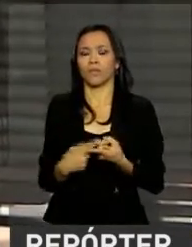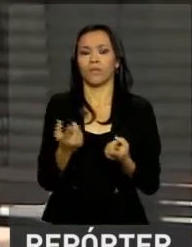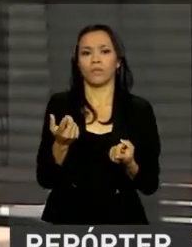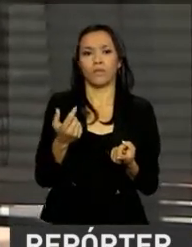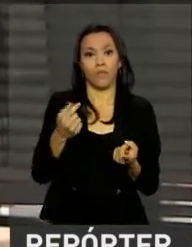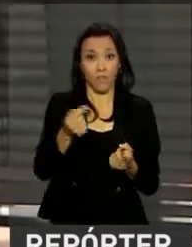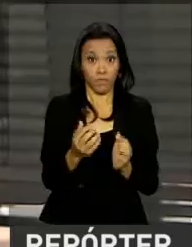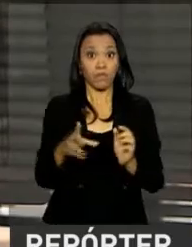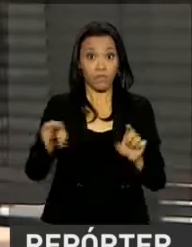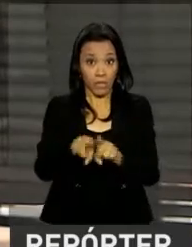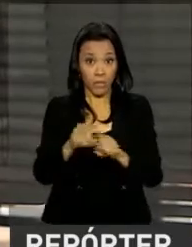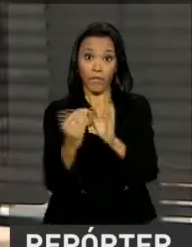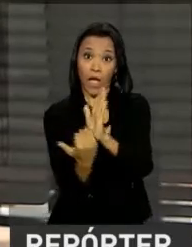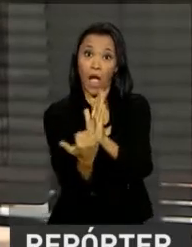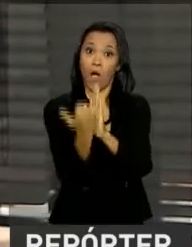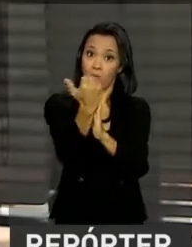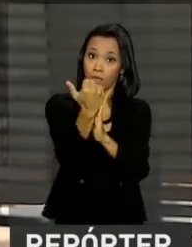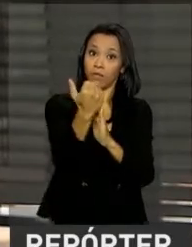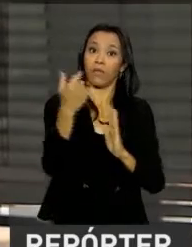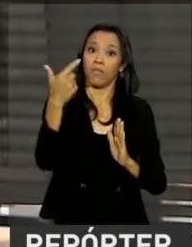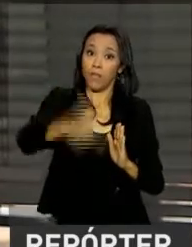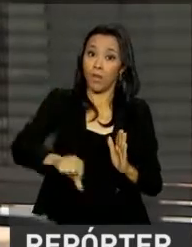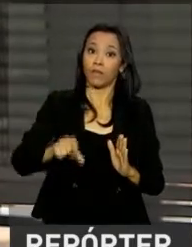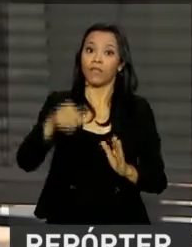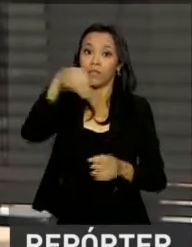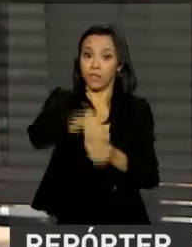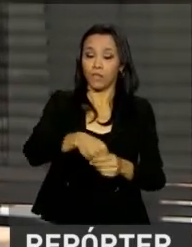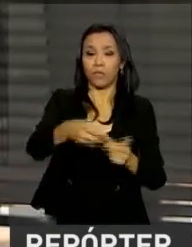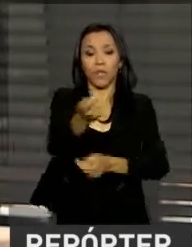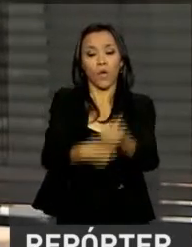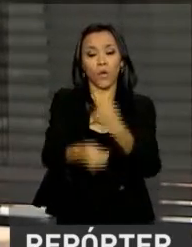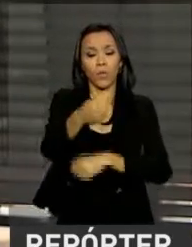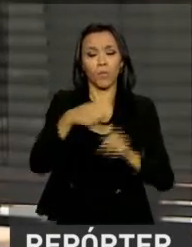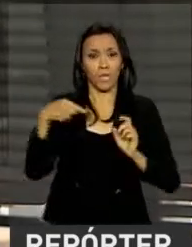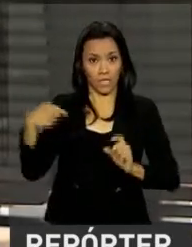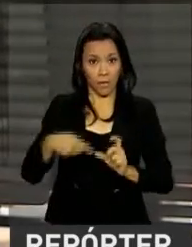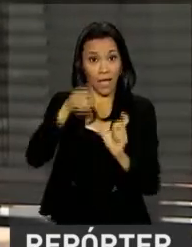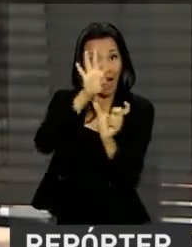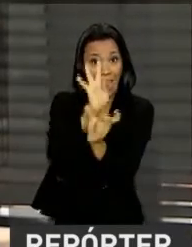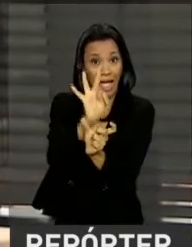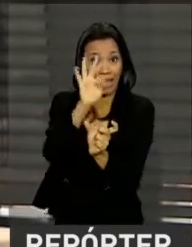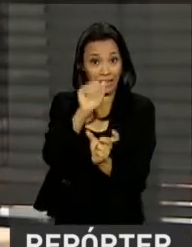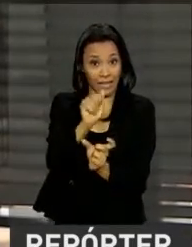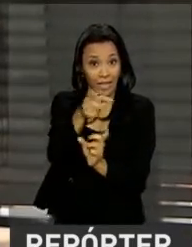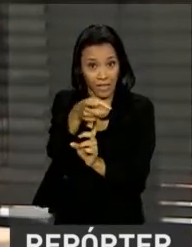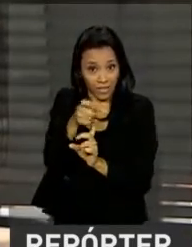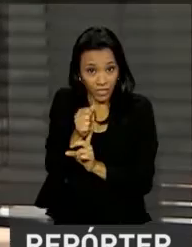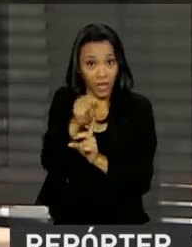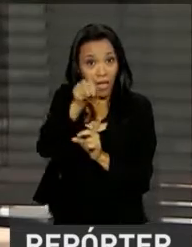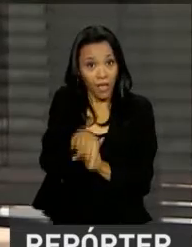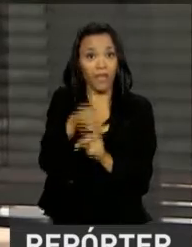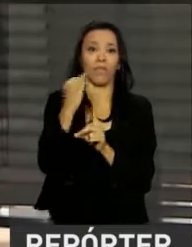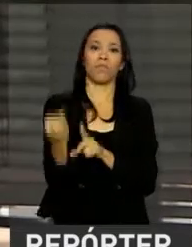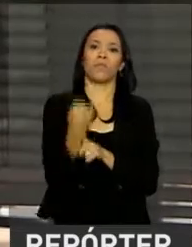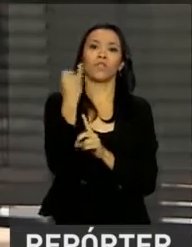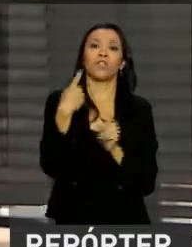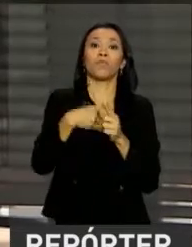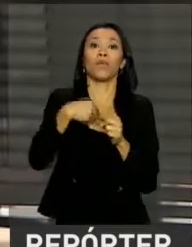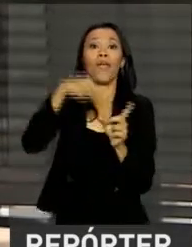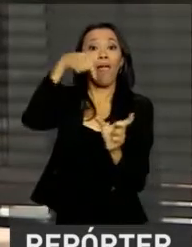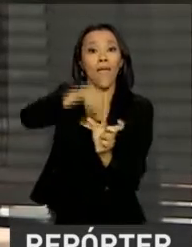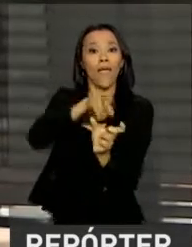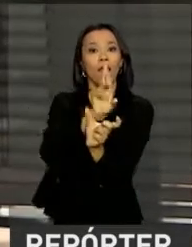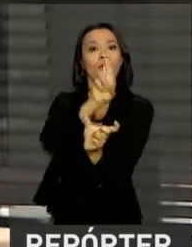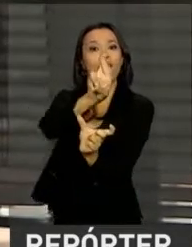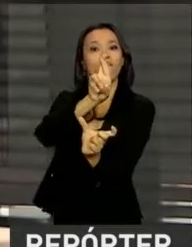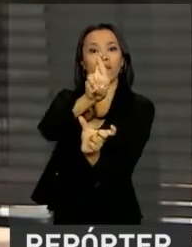atenderão também a remunerar mais na economia isso é muito importante porque isso acaba vamos dizer assim dando a base para várias